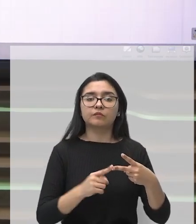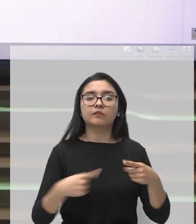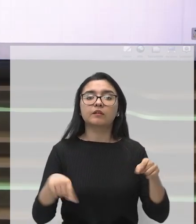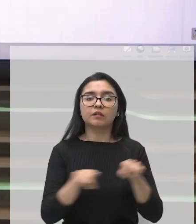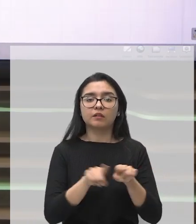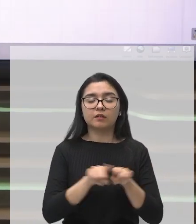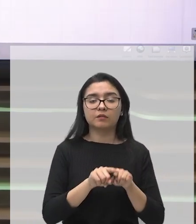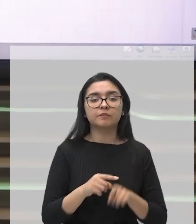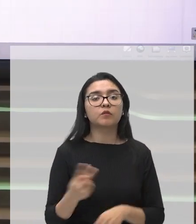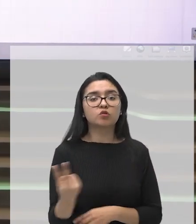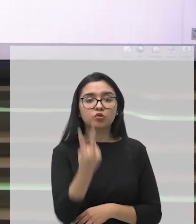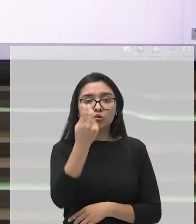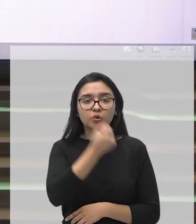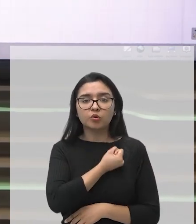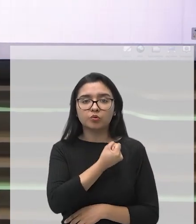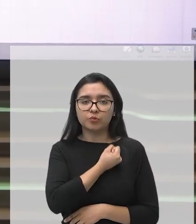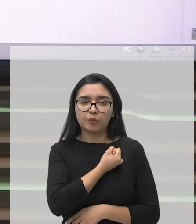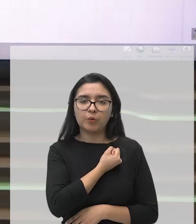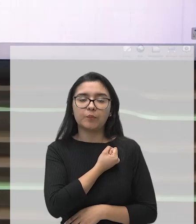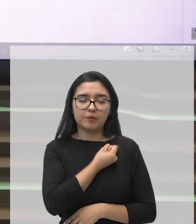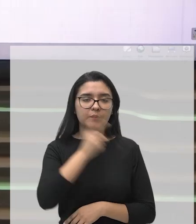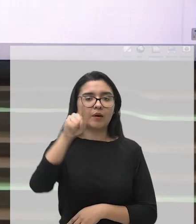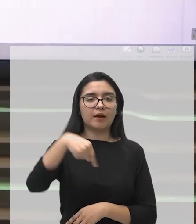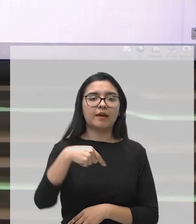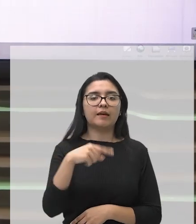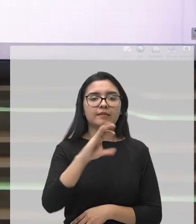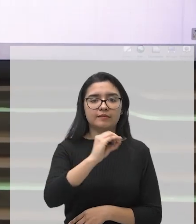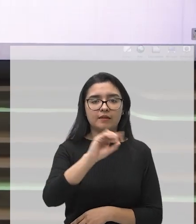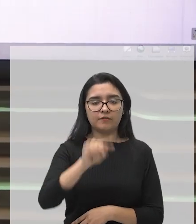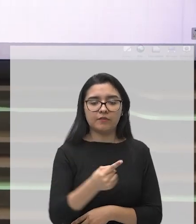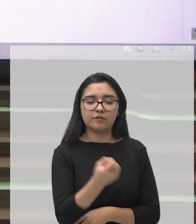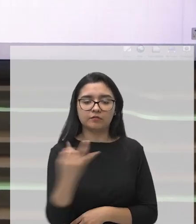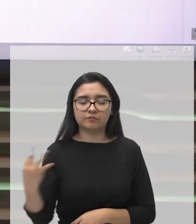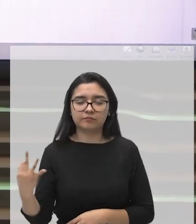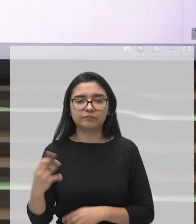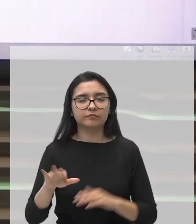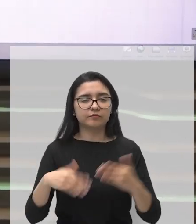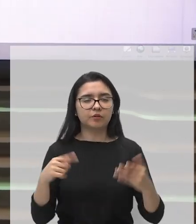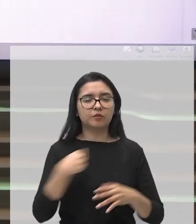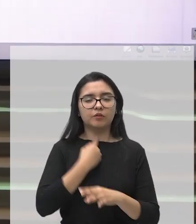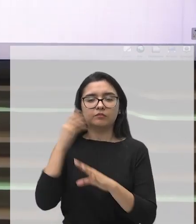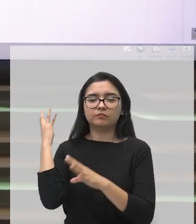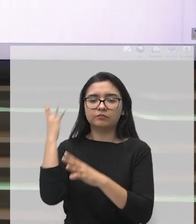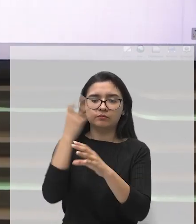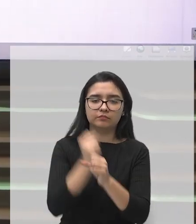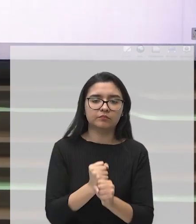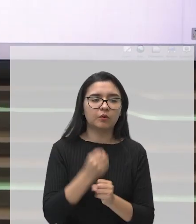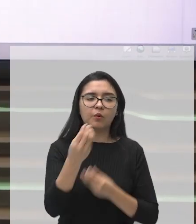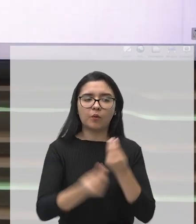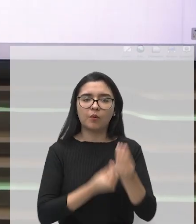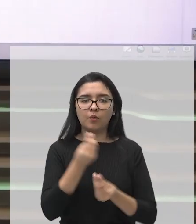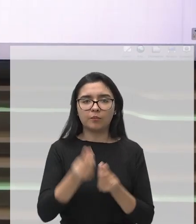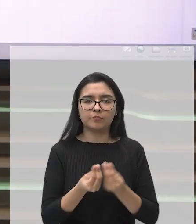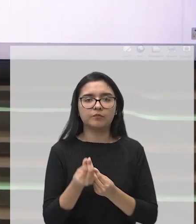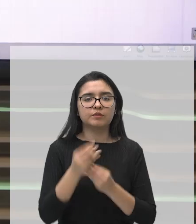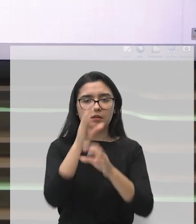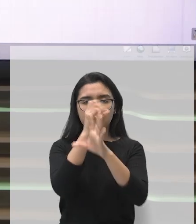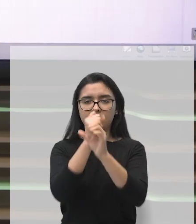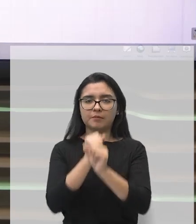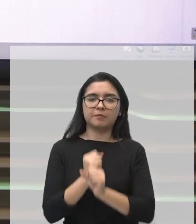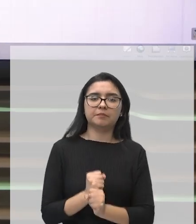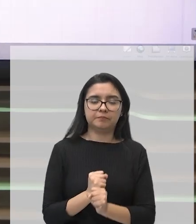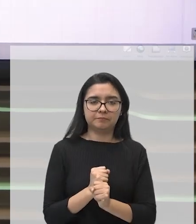aí multiplicação de dois números escritos na sua forma decimal. Tá bom? Então a gente vai relembrar aqui essas